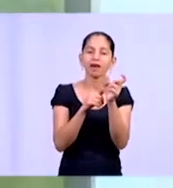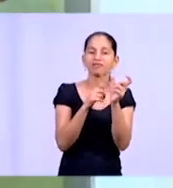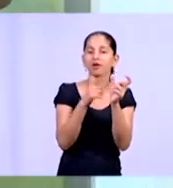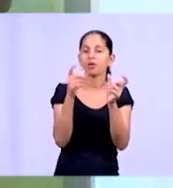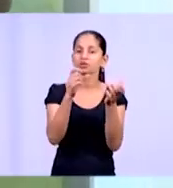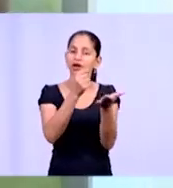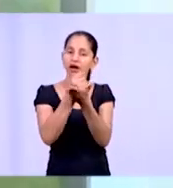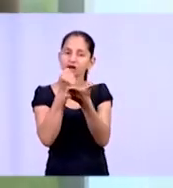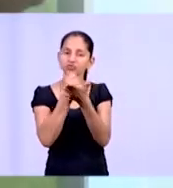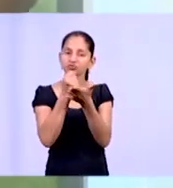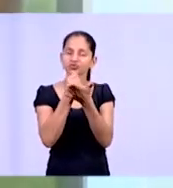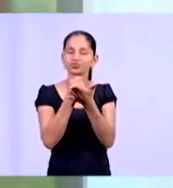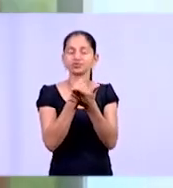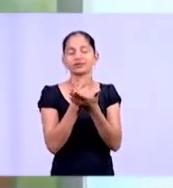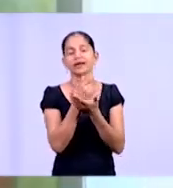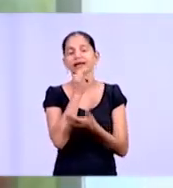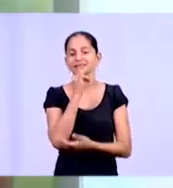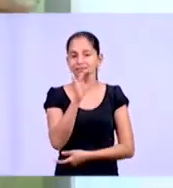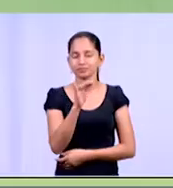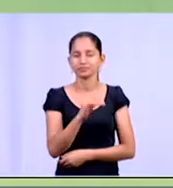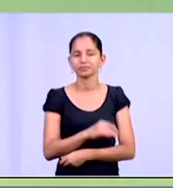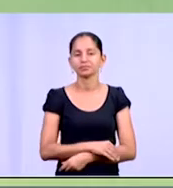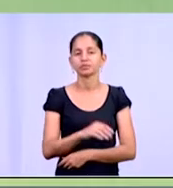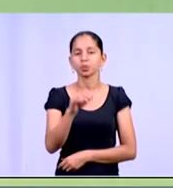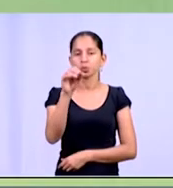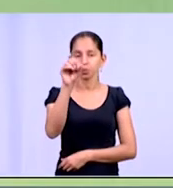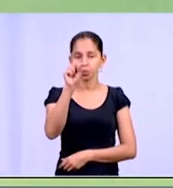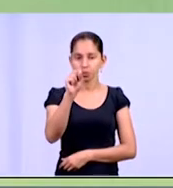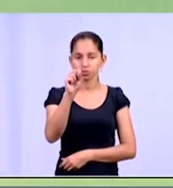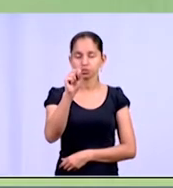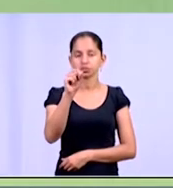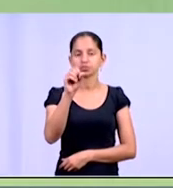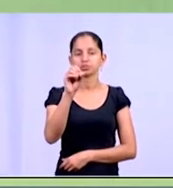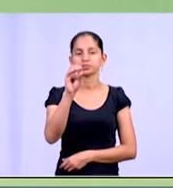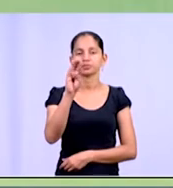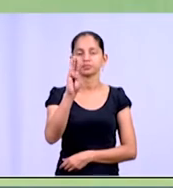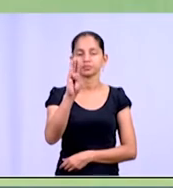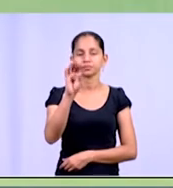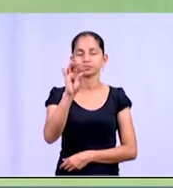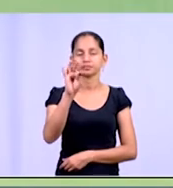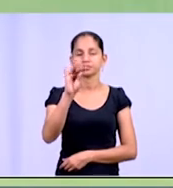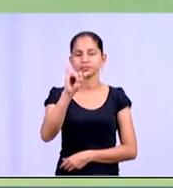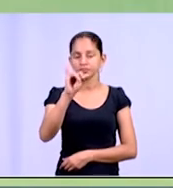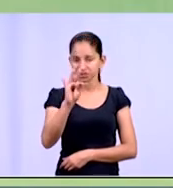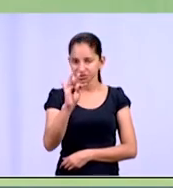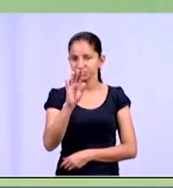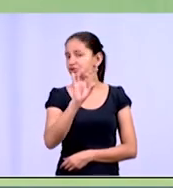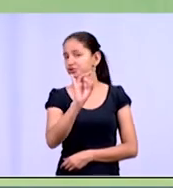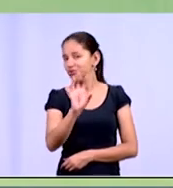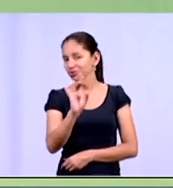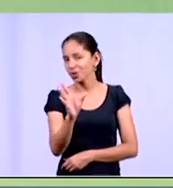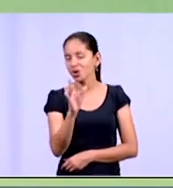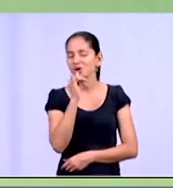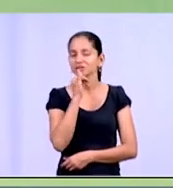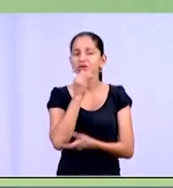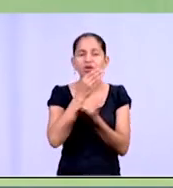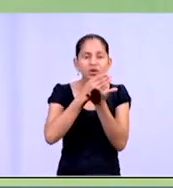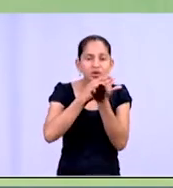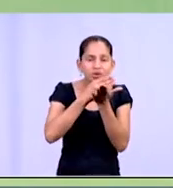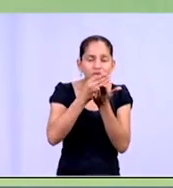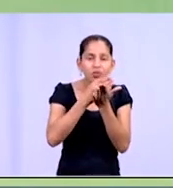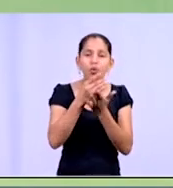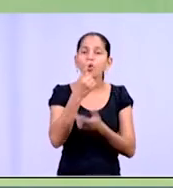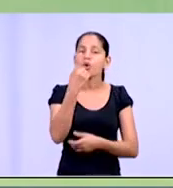todas as informações possíveis que a gente pode imaginar, né? Então, a gente pode definir que no início, 1 byte